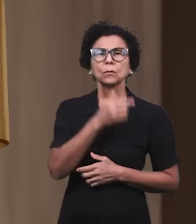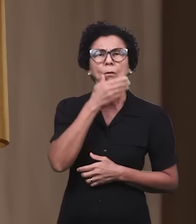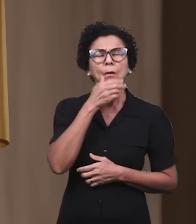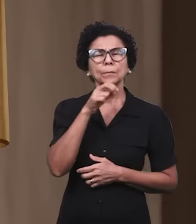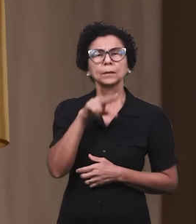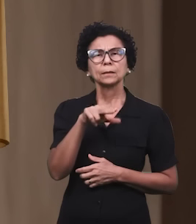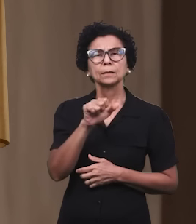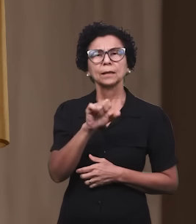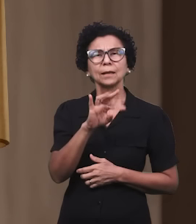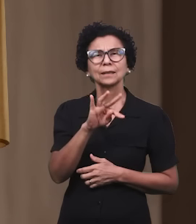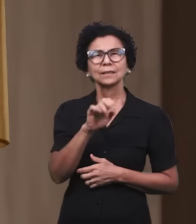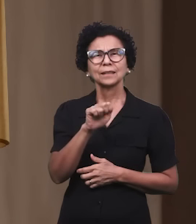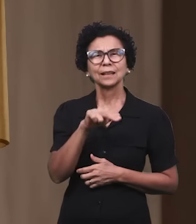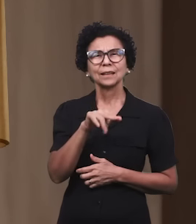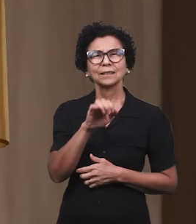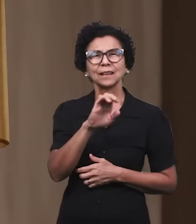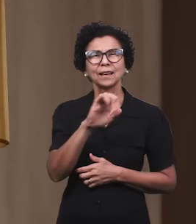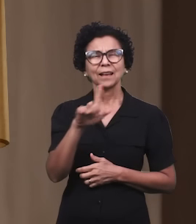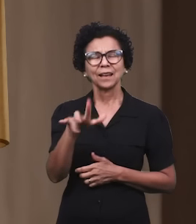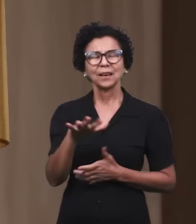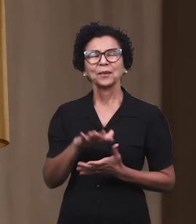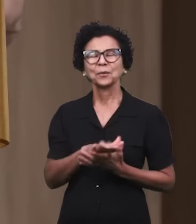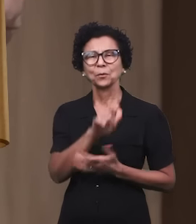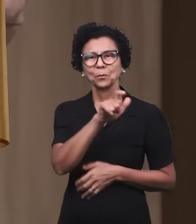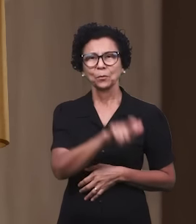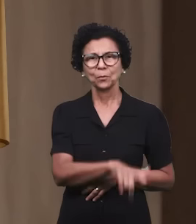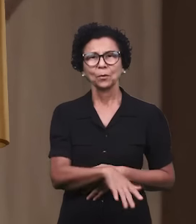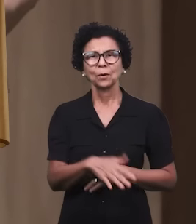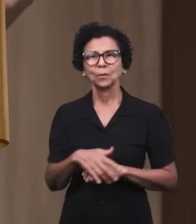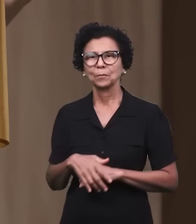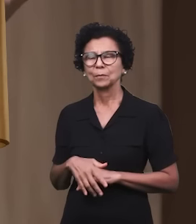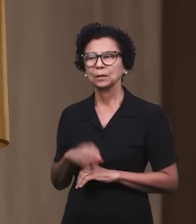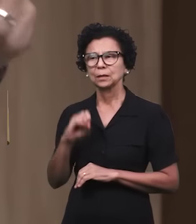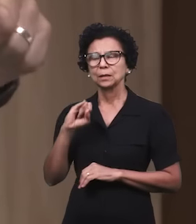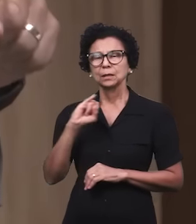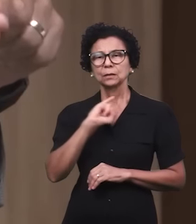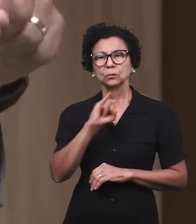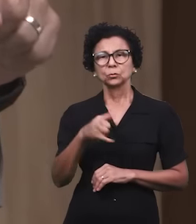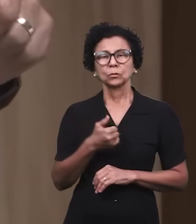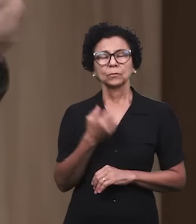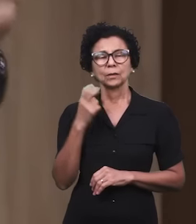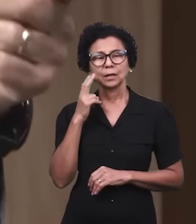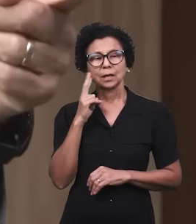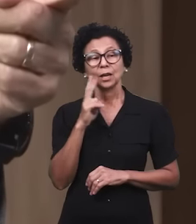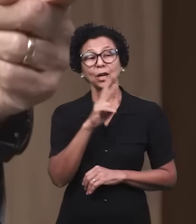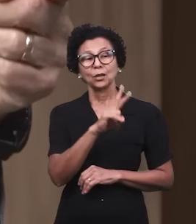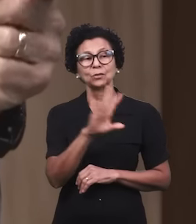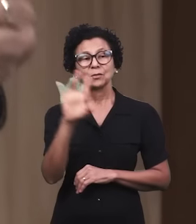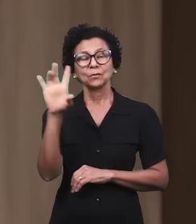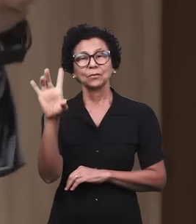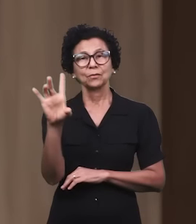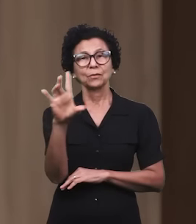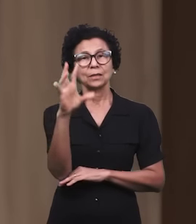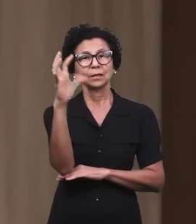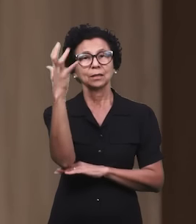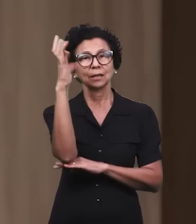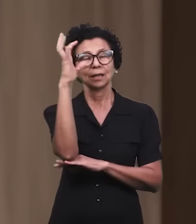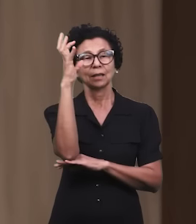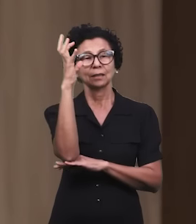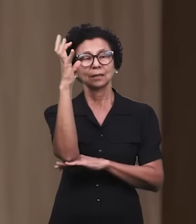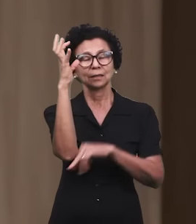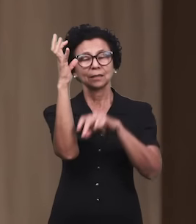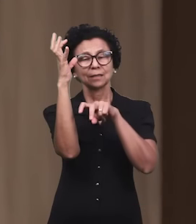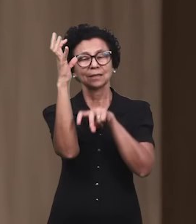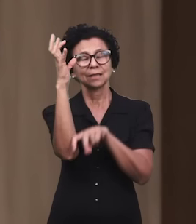te vi debaixo da figueira, era hábito em Israel, o israelita, sentar-se